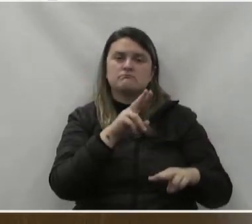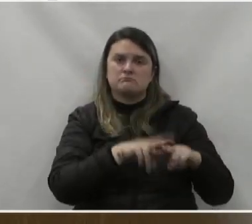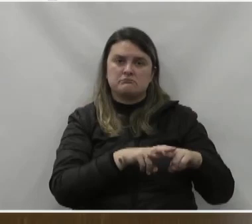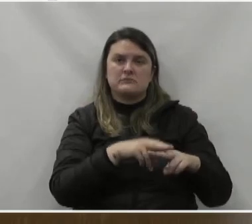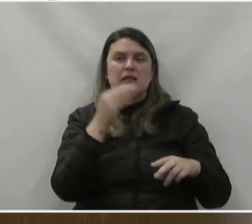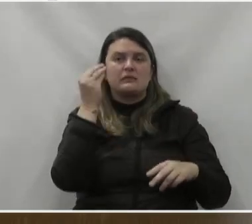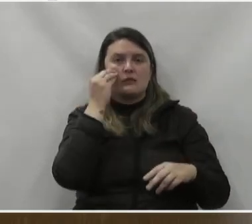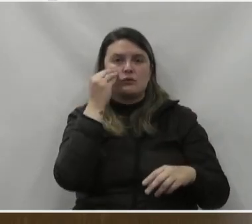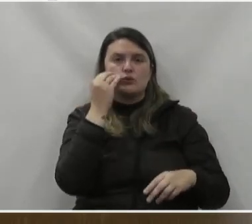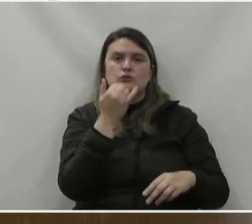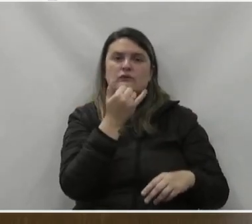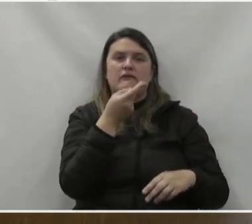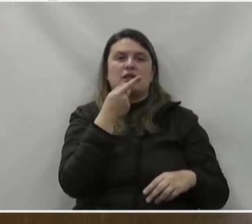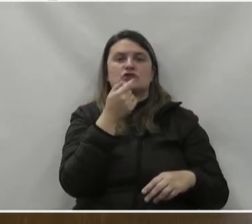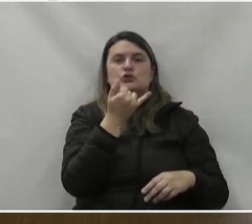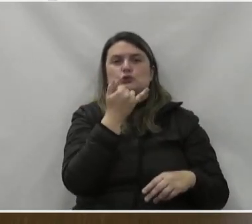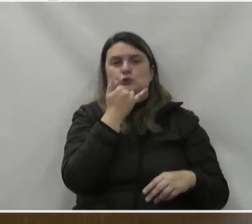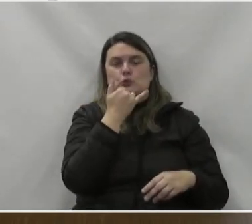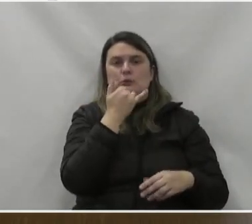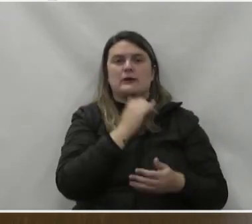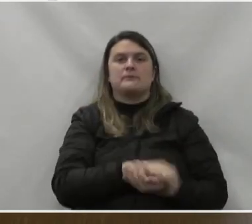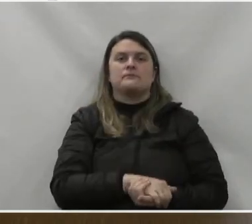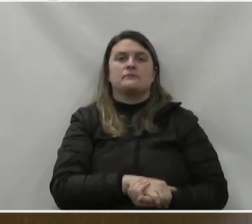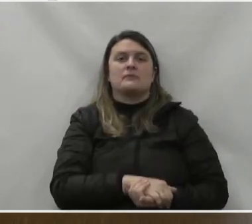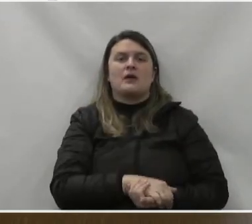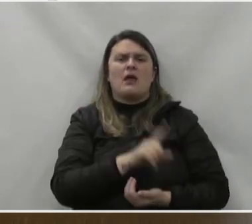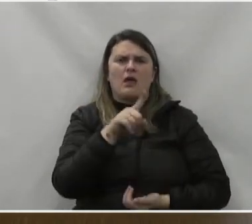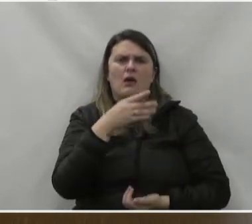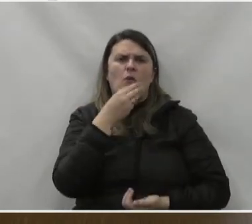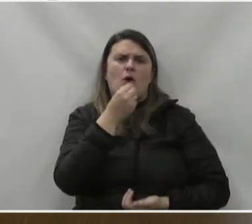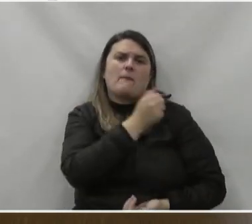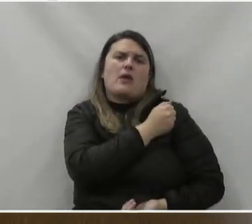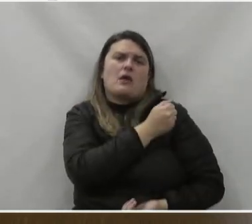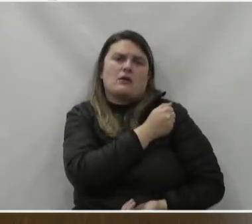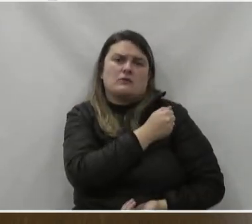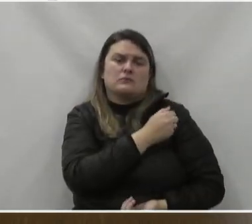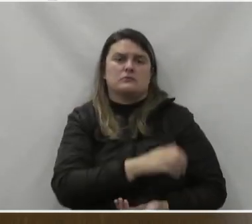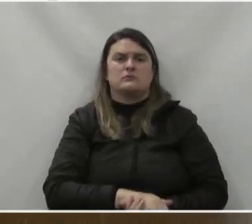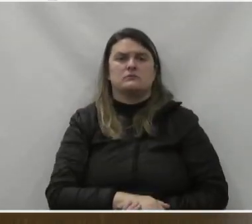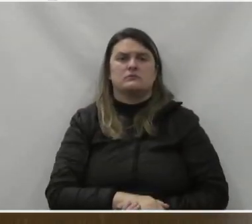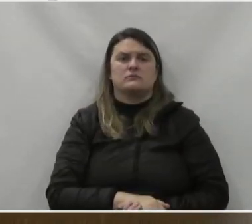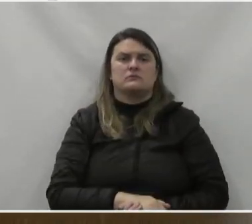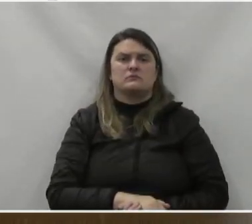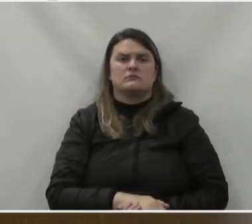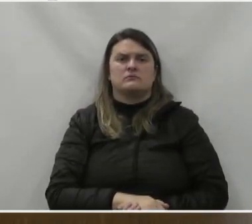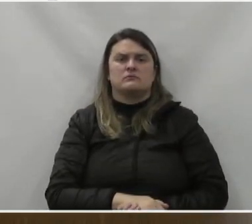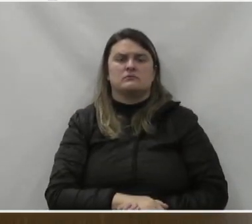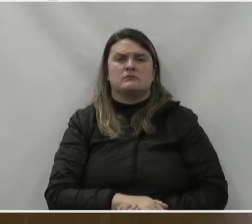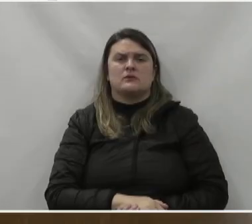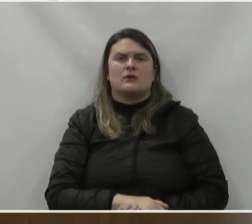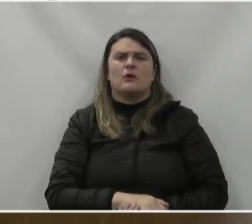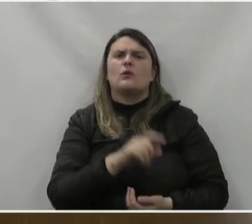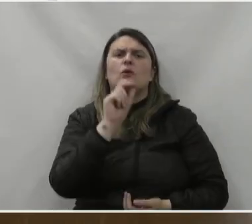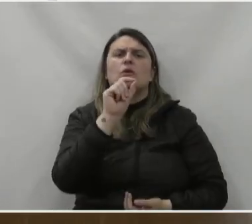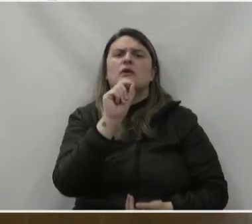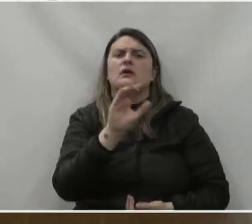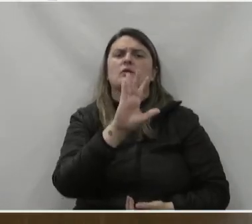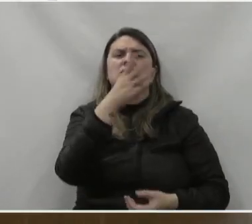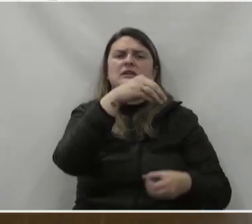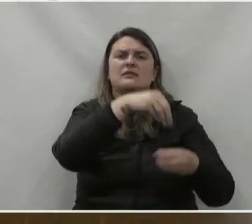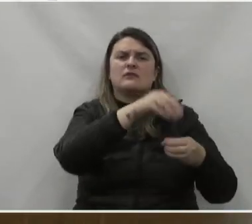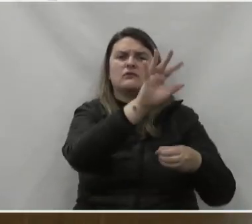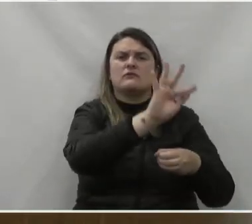até se desculpar depois. E o pior é ver que é um estudante, né? Pelo amor de Deus, gente. Só não vê quem não quer, né? O que está acontecendo com as